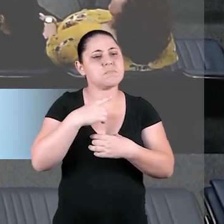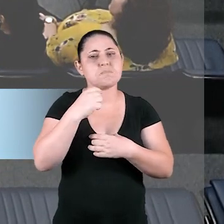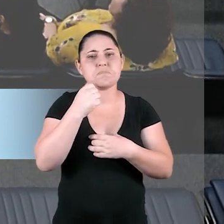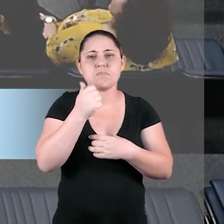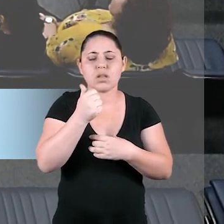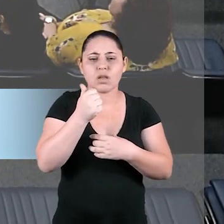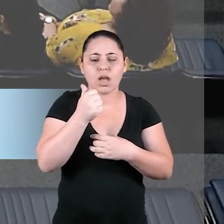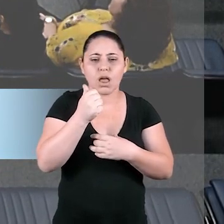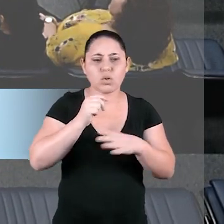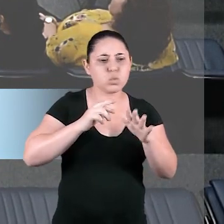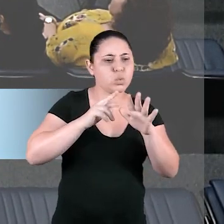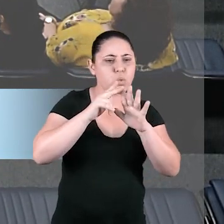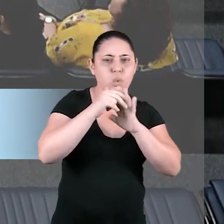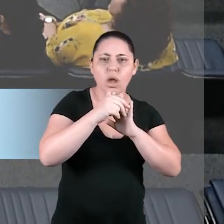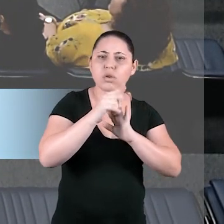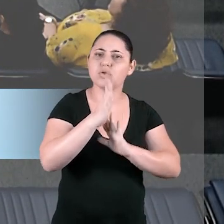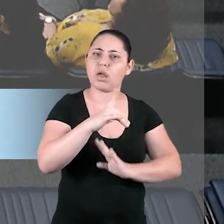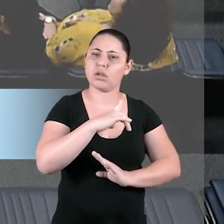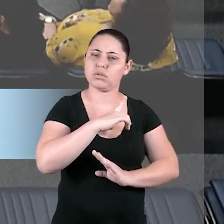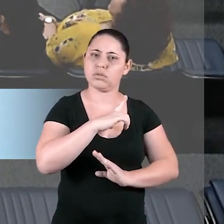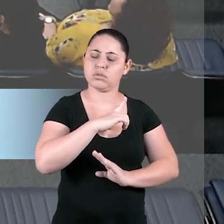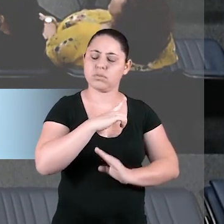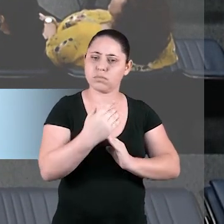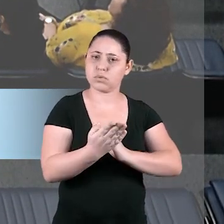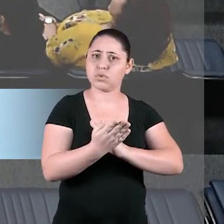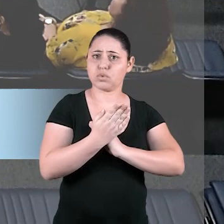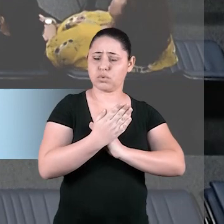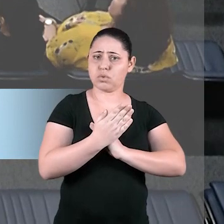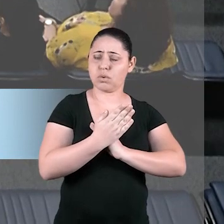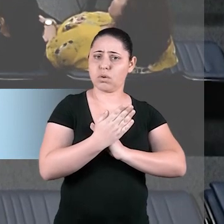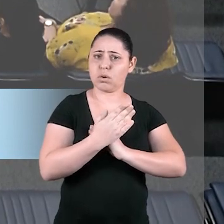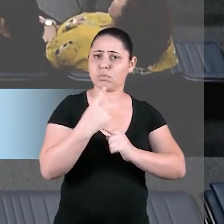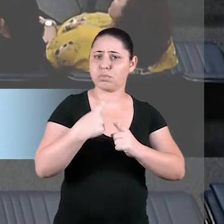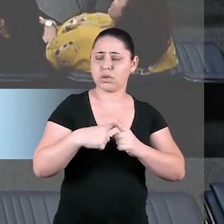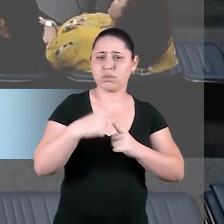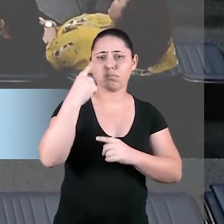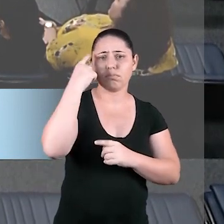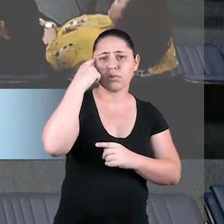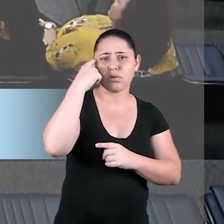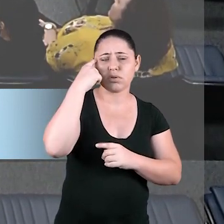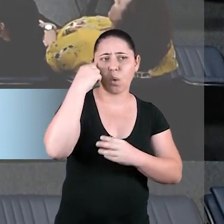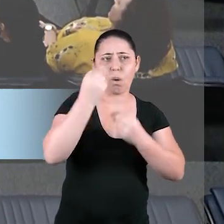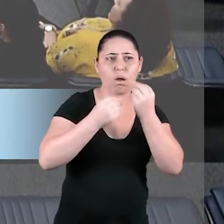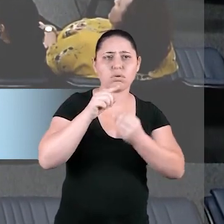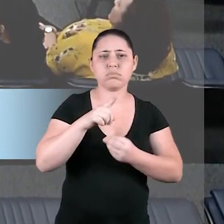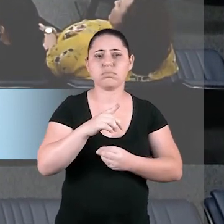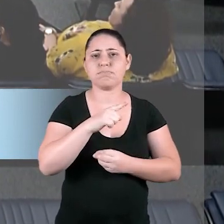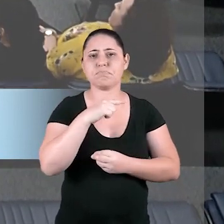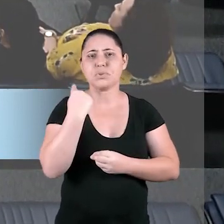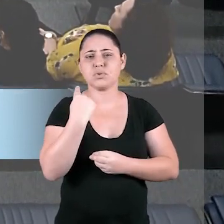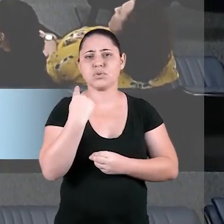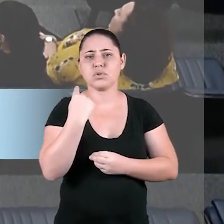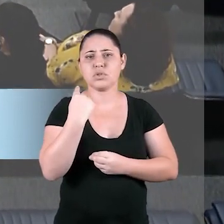Foi mais uma coisa dentre as coisas que eu já tinha. Porque a gente fica pensando, como é que é essa